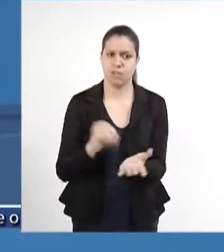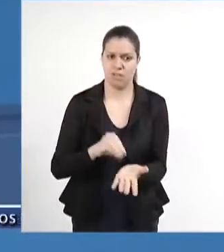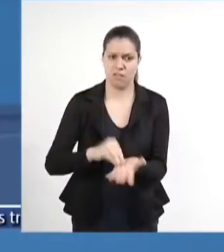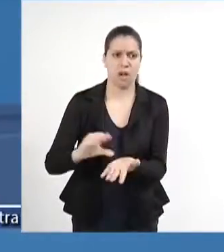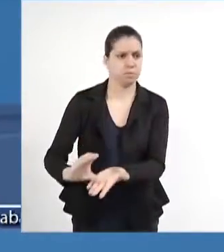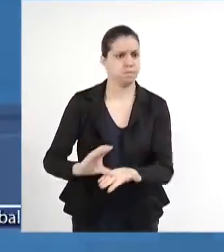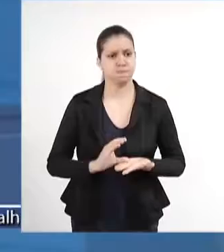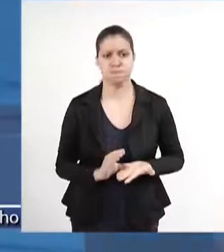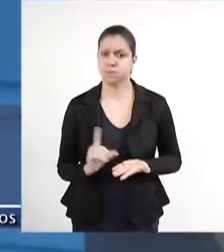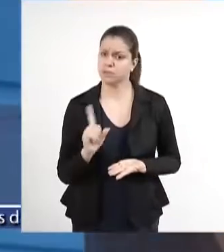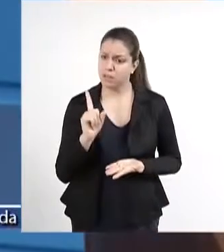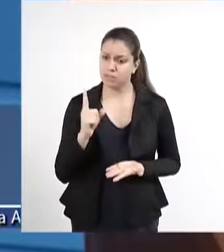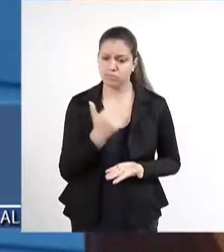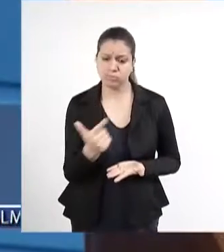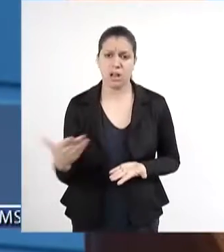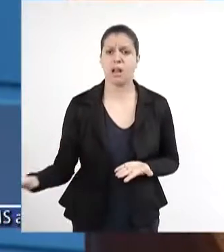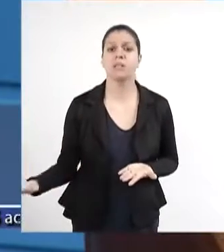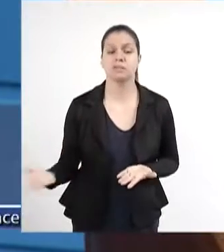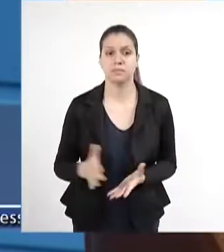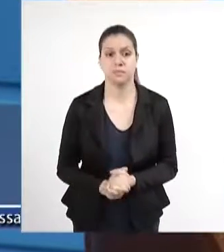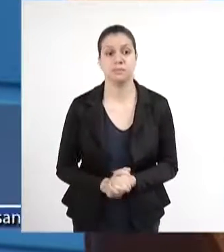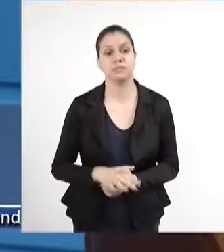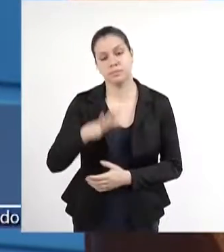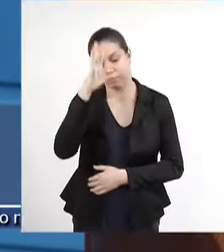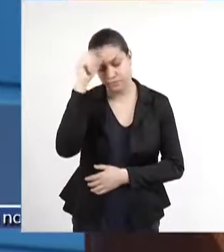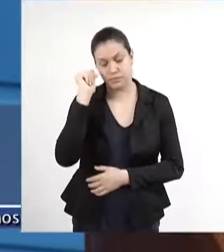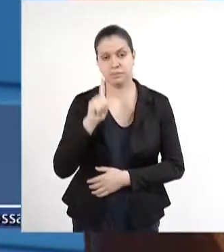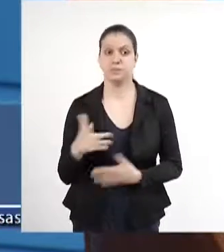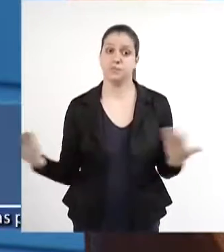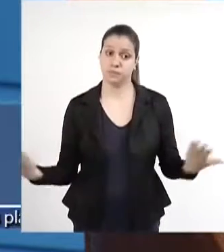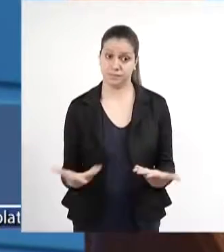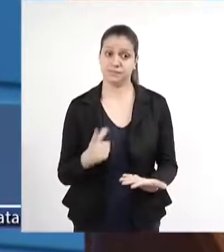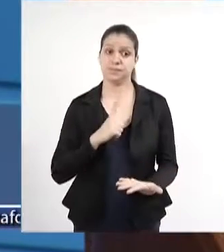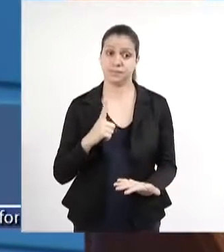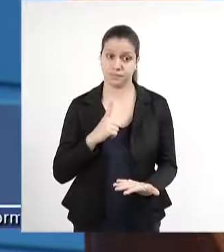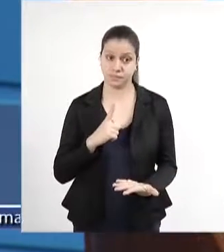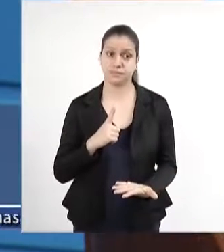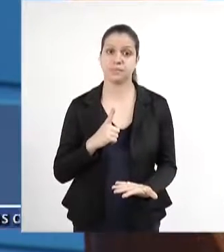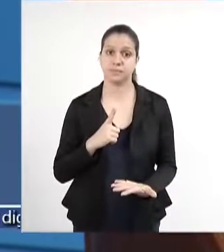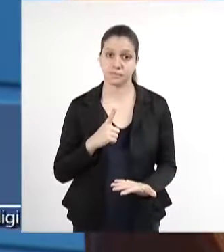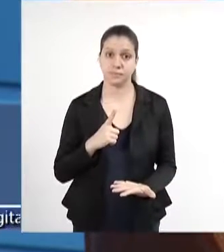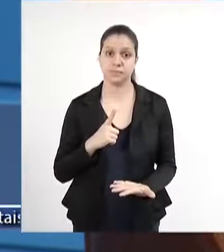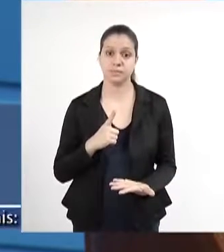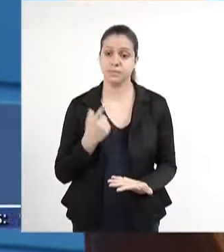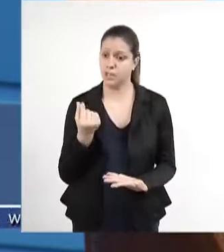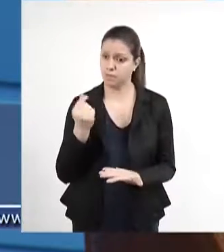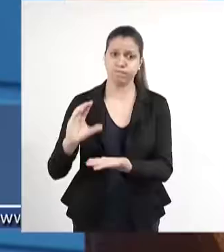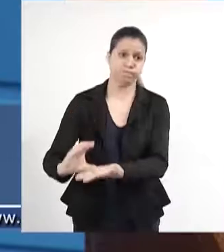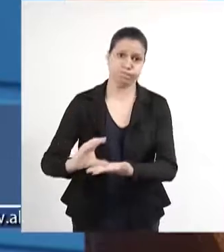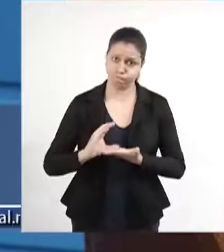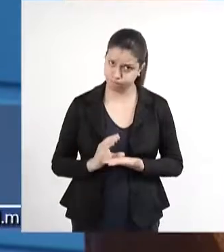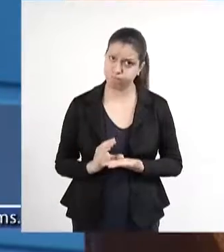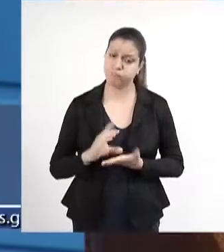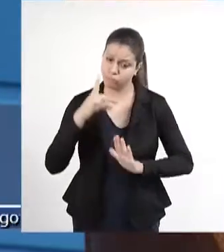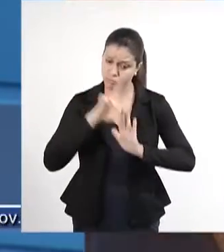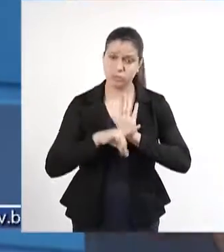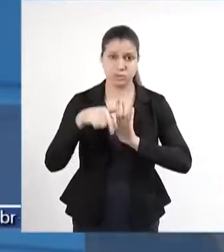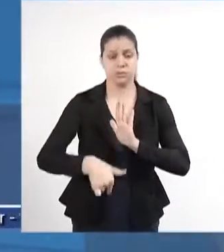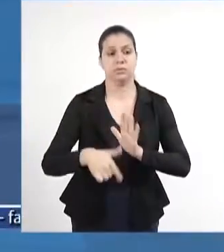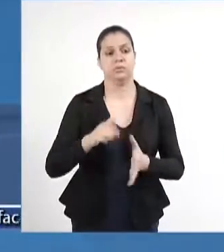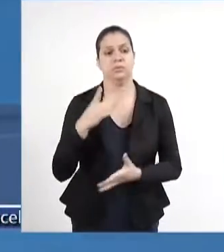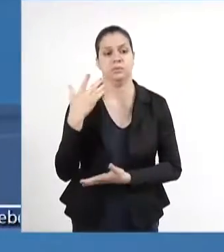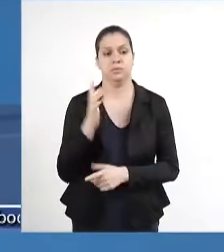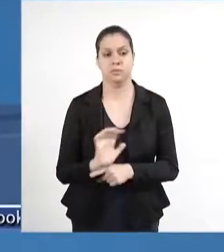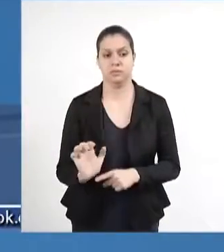que não era feito, e Mato Grosso do Sul hoje tem a receber, né, um recurso, enquanto que